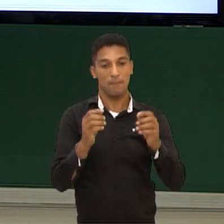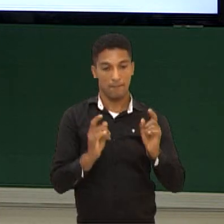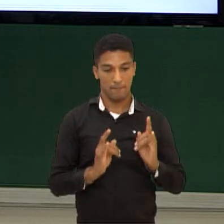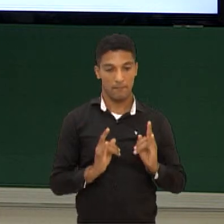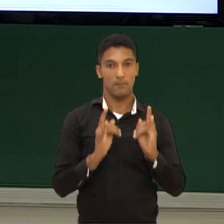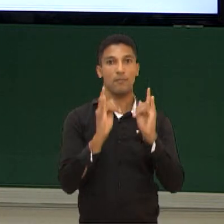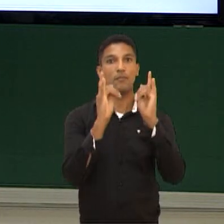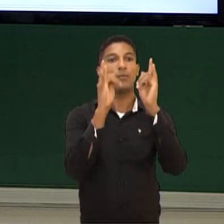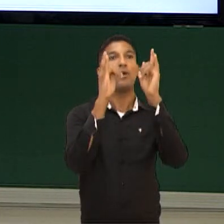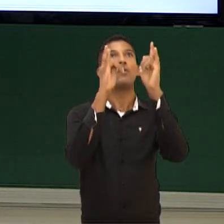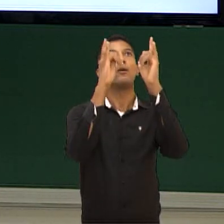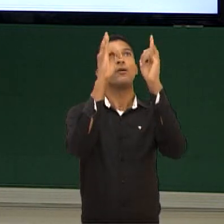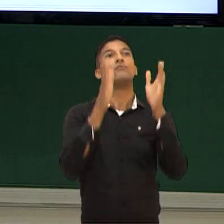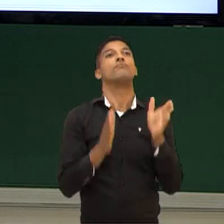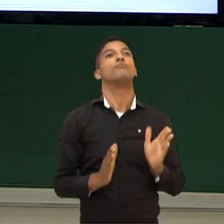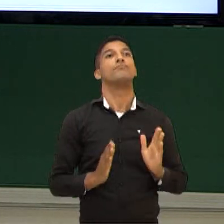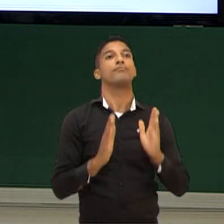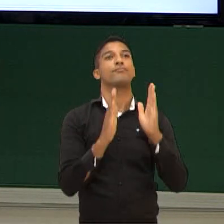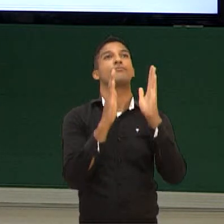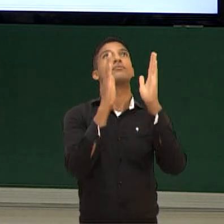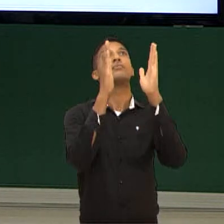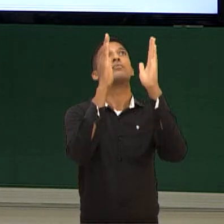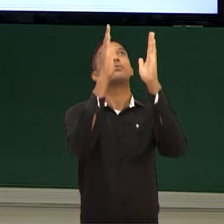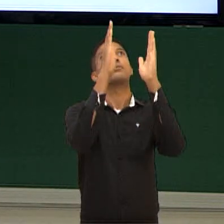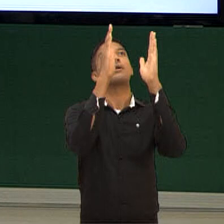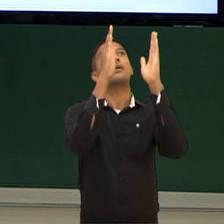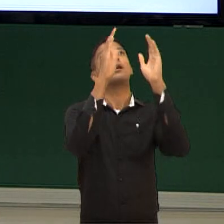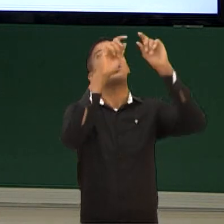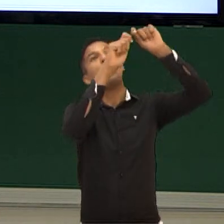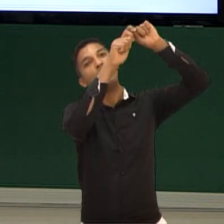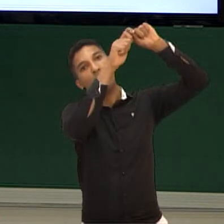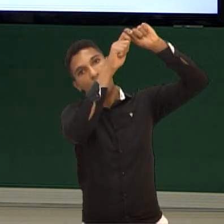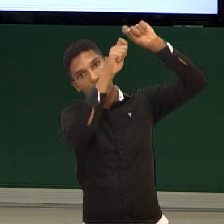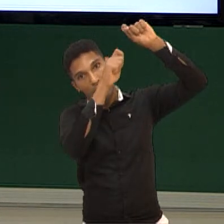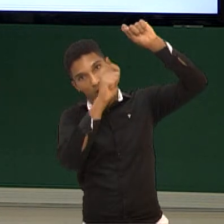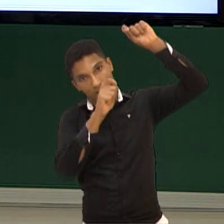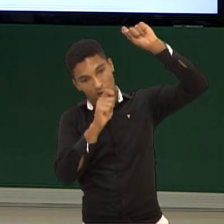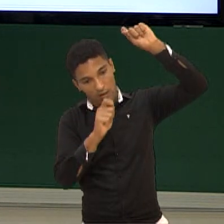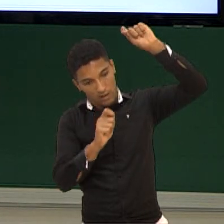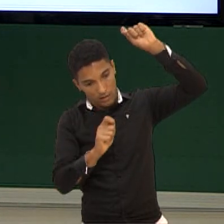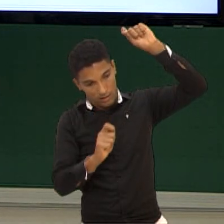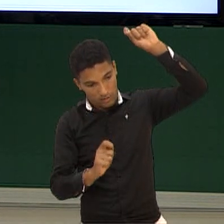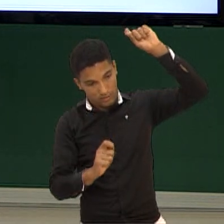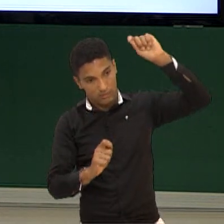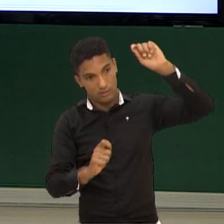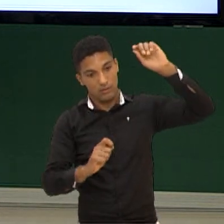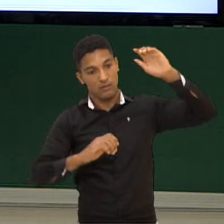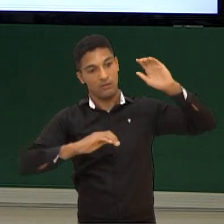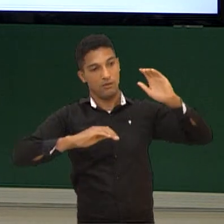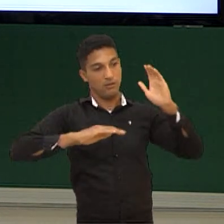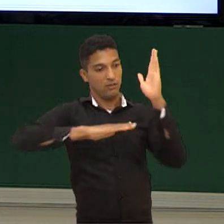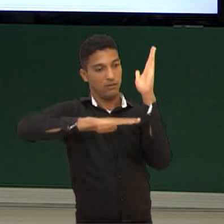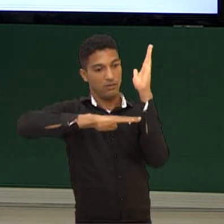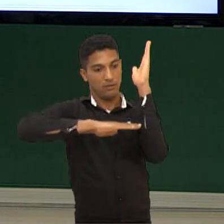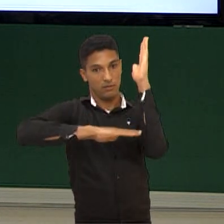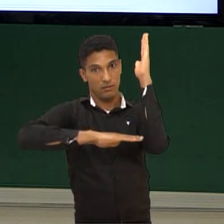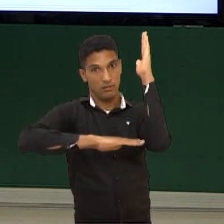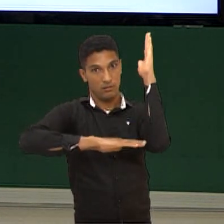do topo até o solo de um prédio, né? E isso formou um